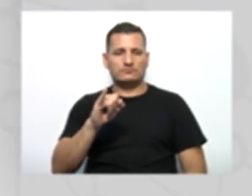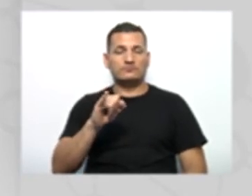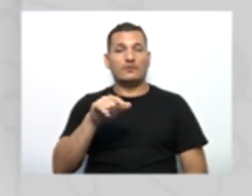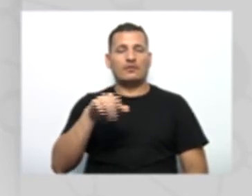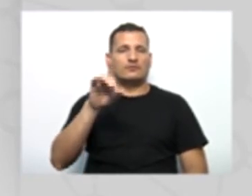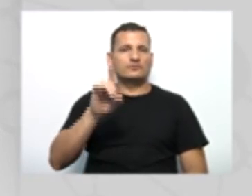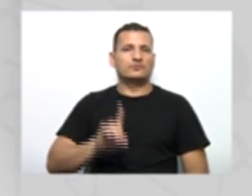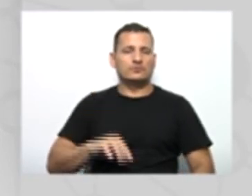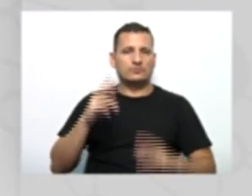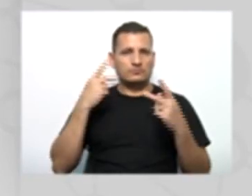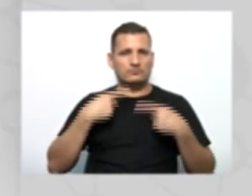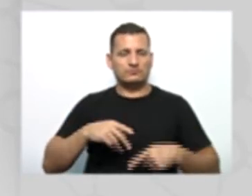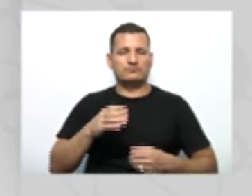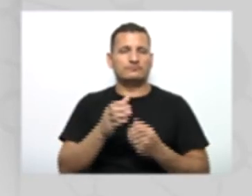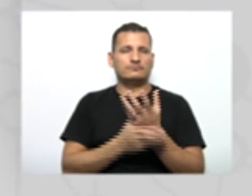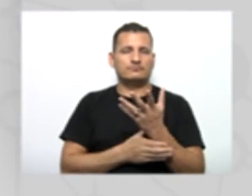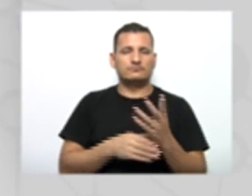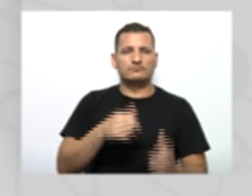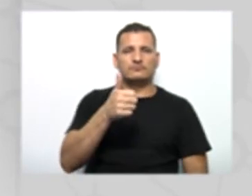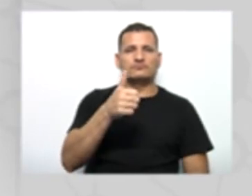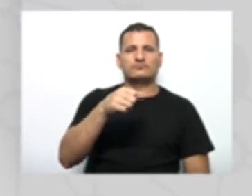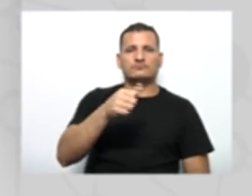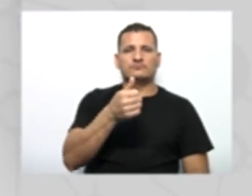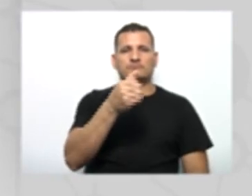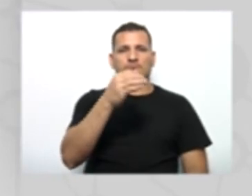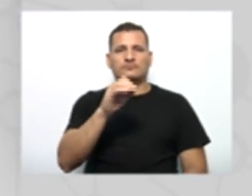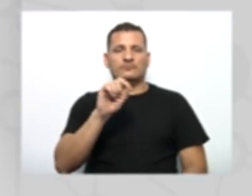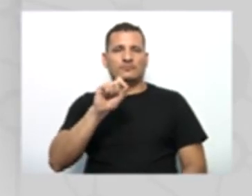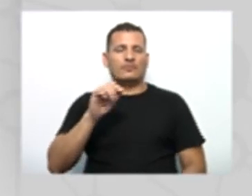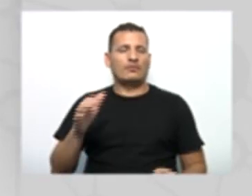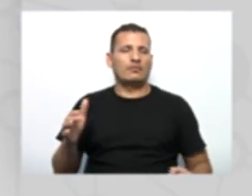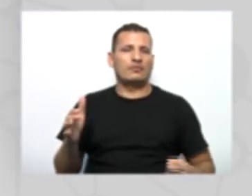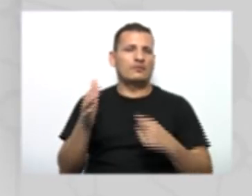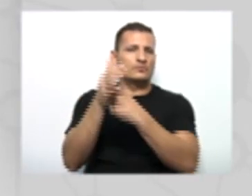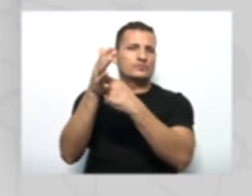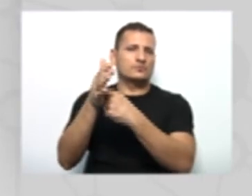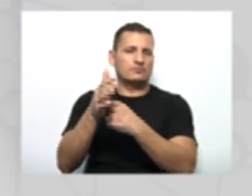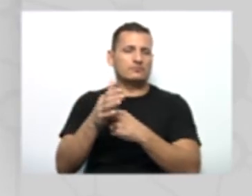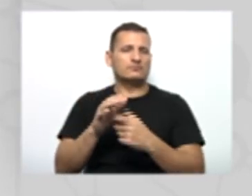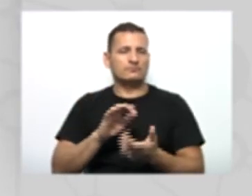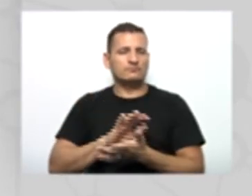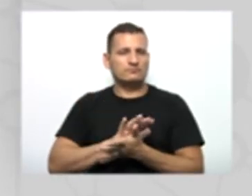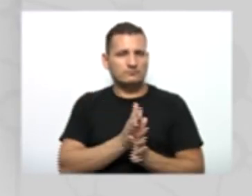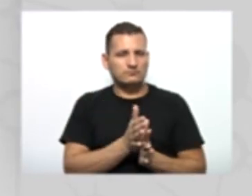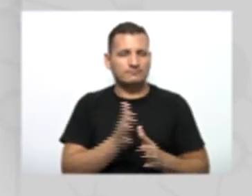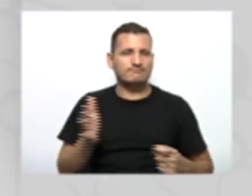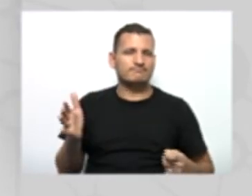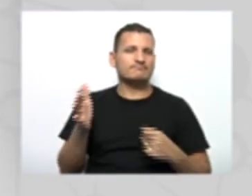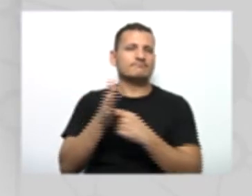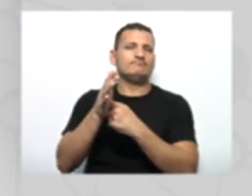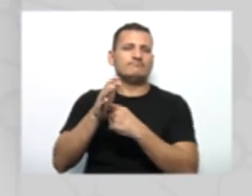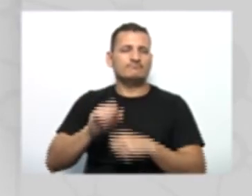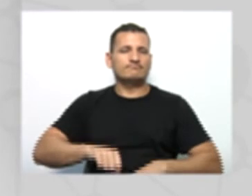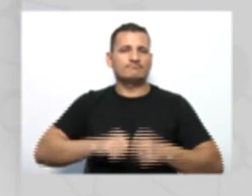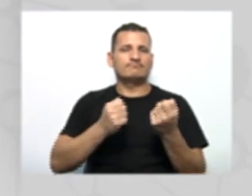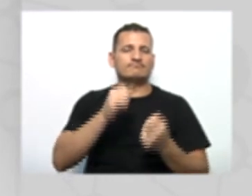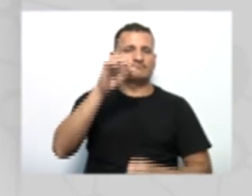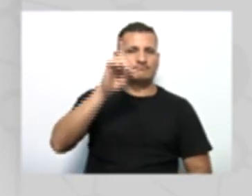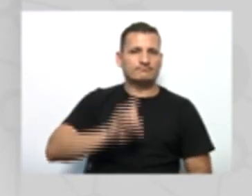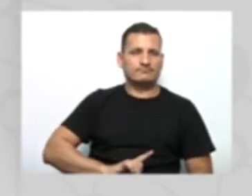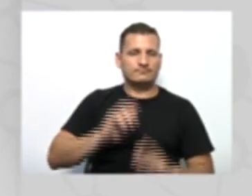na Constituição da República Federativa do Brasil. E a ideia mestra da nova cidadania consiste em fazer com